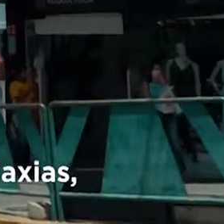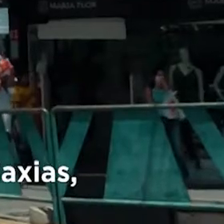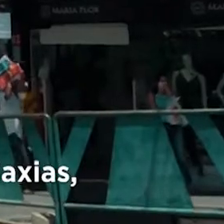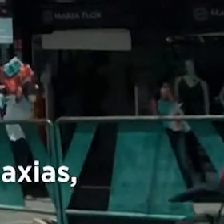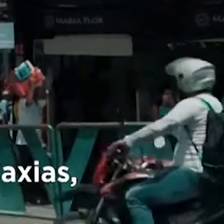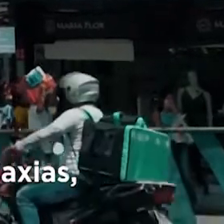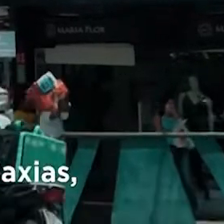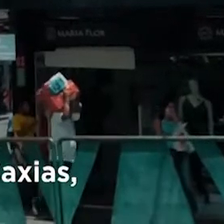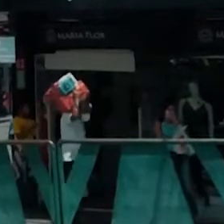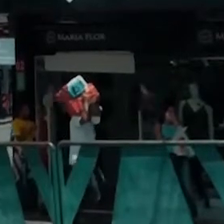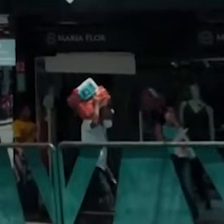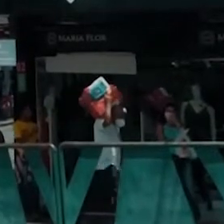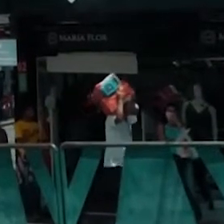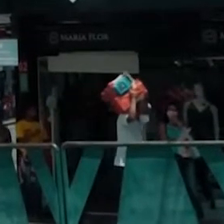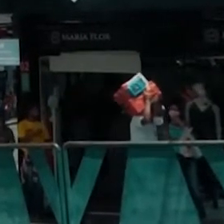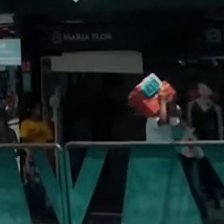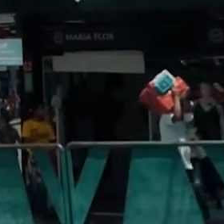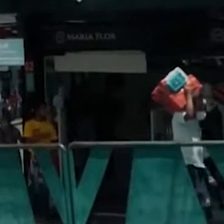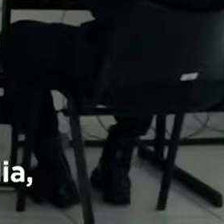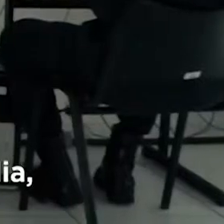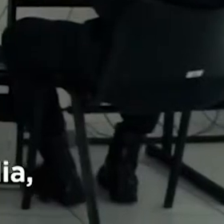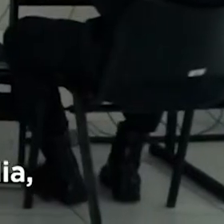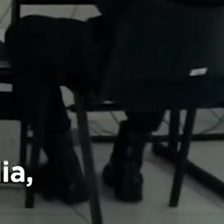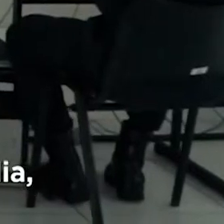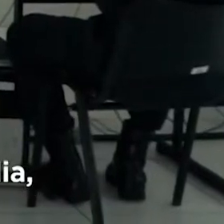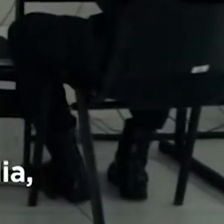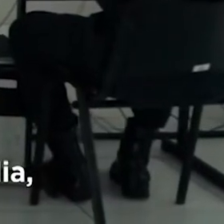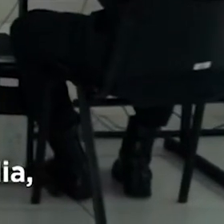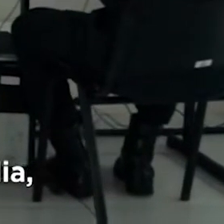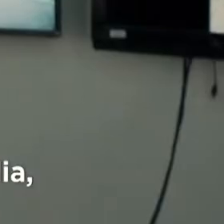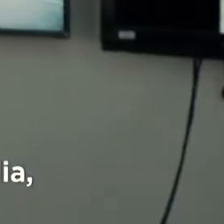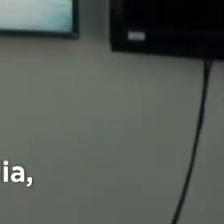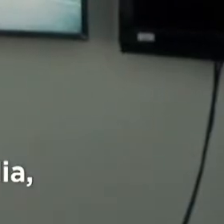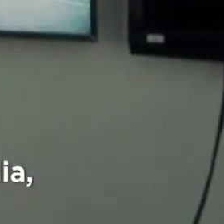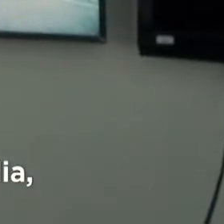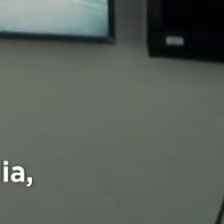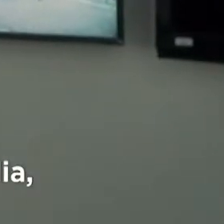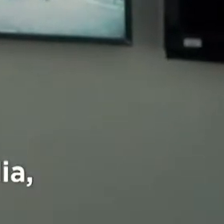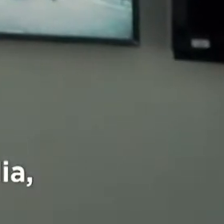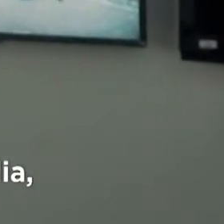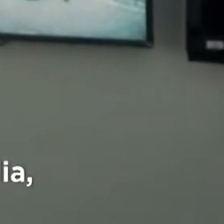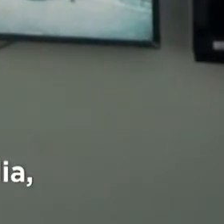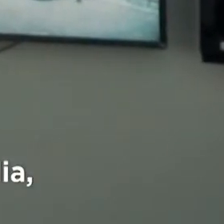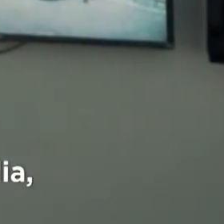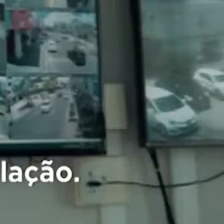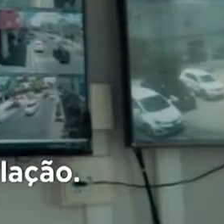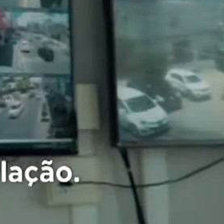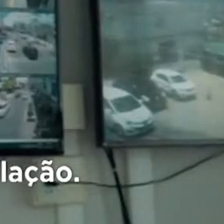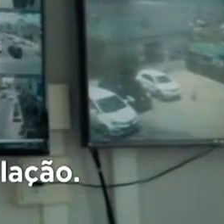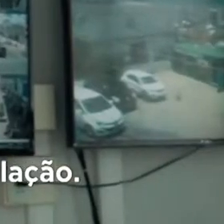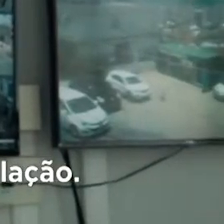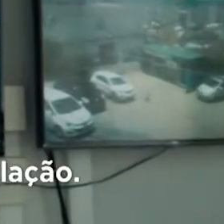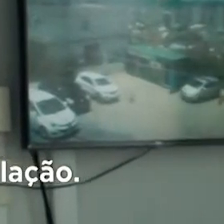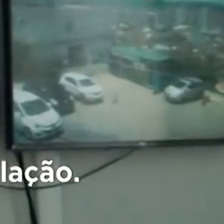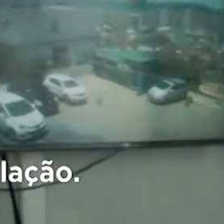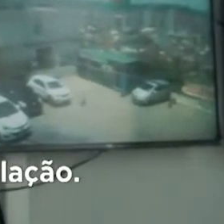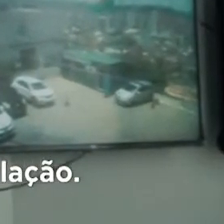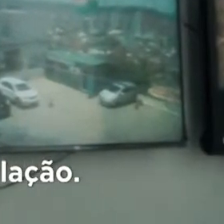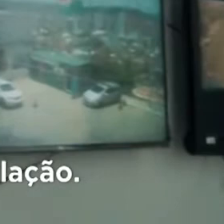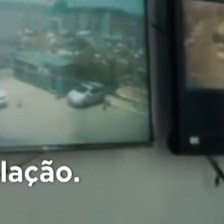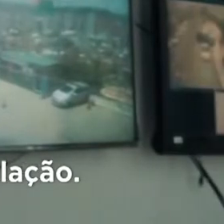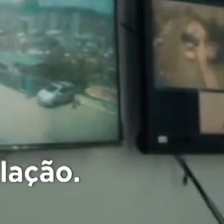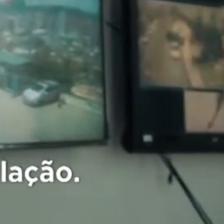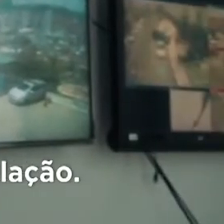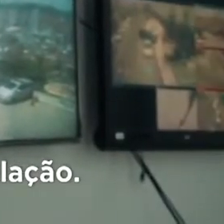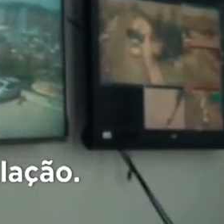graus na Rua Duque de Caxias, no centro da cidade. As imagens são acompanhadas 24 horas por dia, proporcionando mais